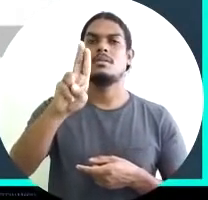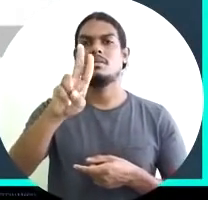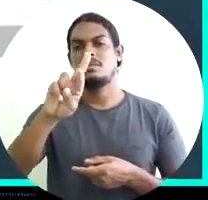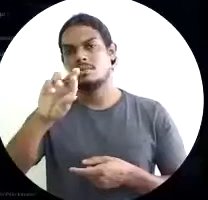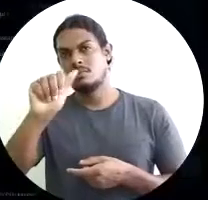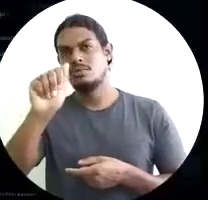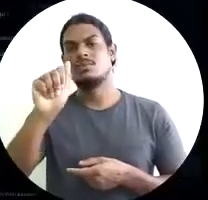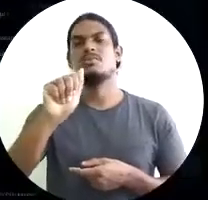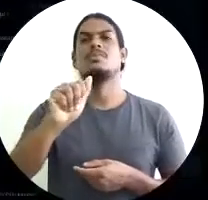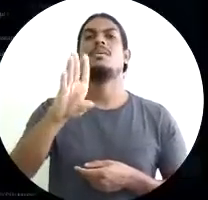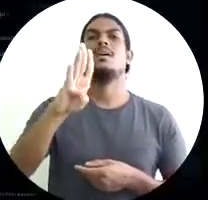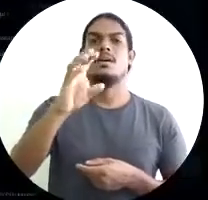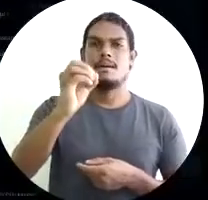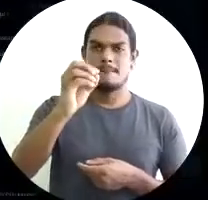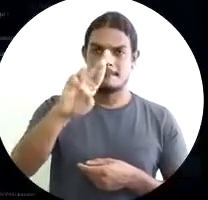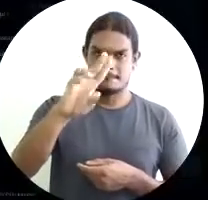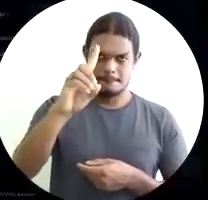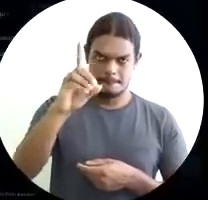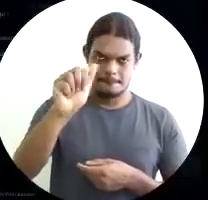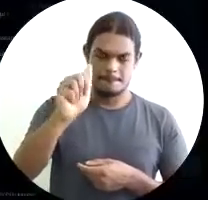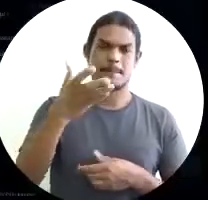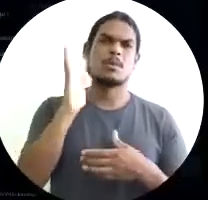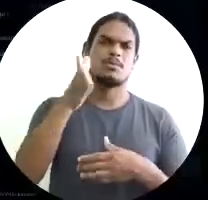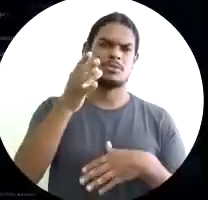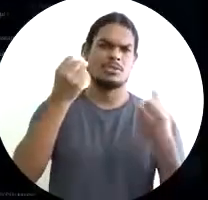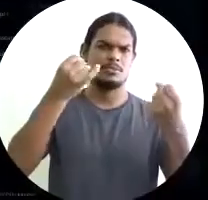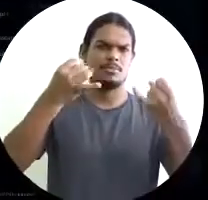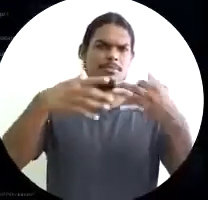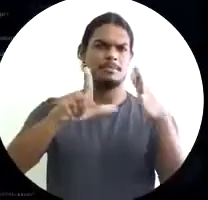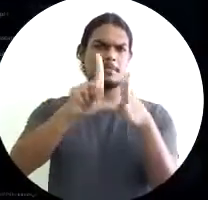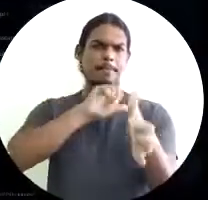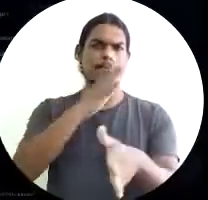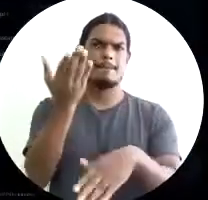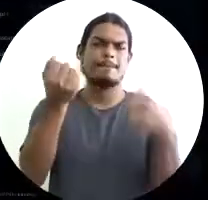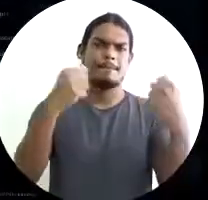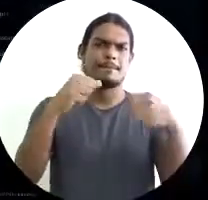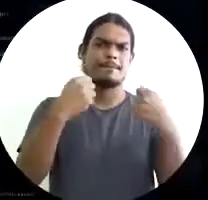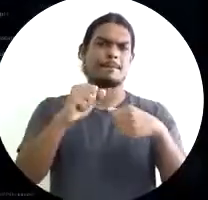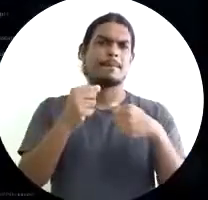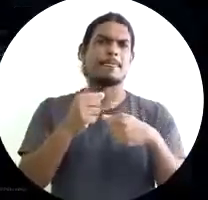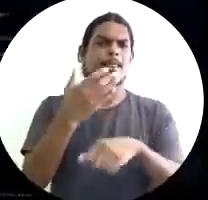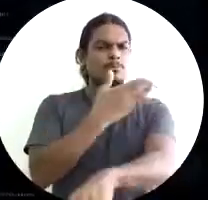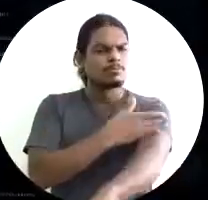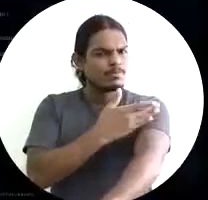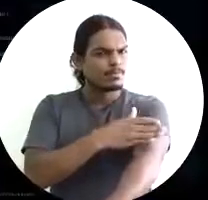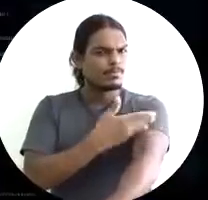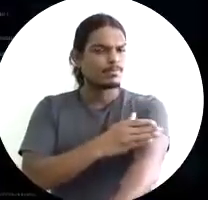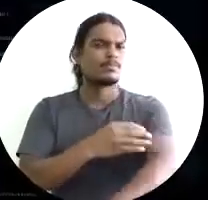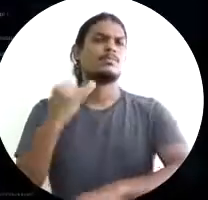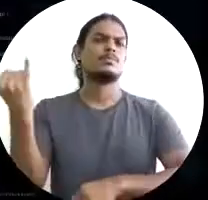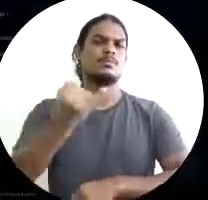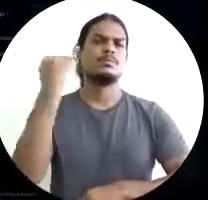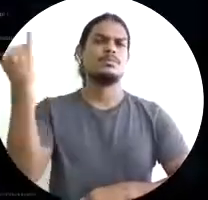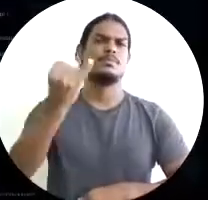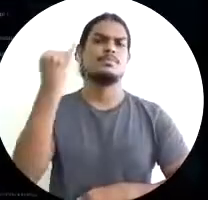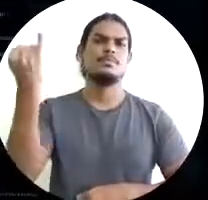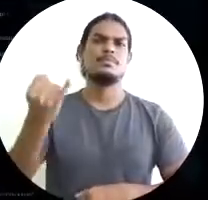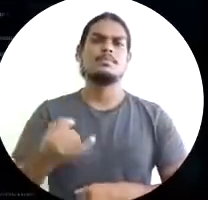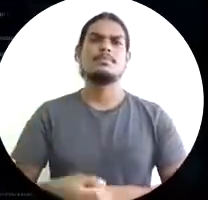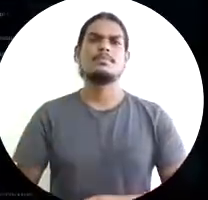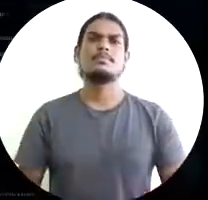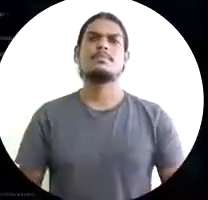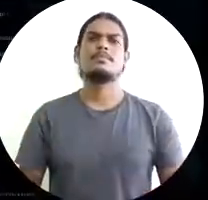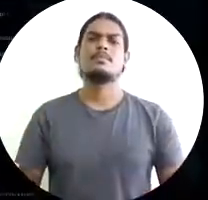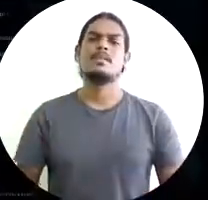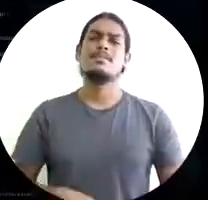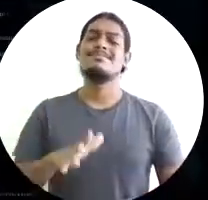eu disse antes, como eu avisei antes, você precisa sentir, você precisa experimentar cada uma delas. Isso leva